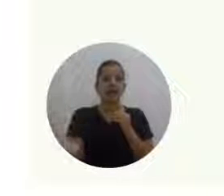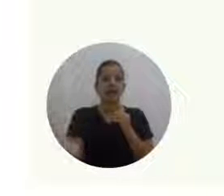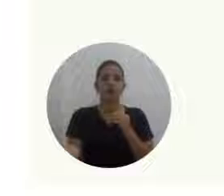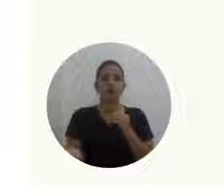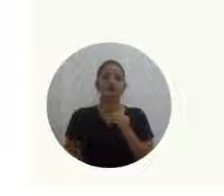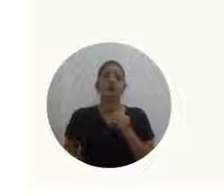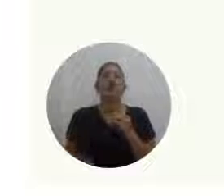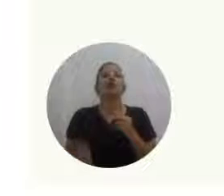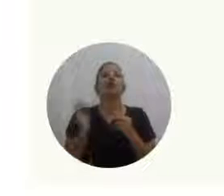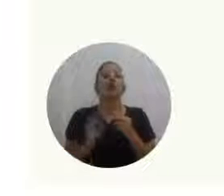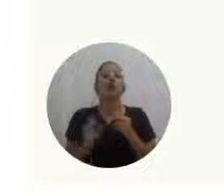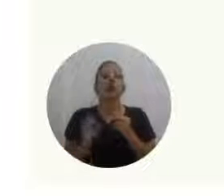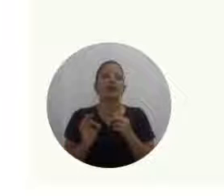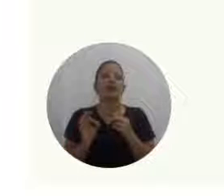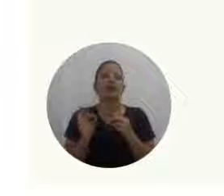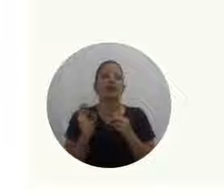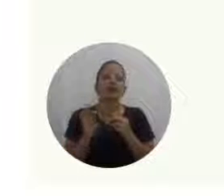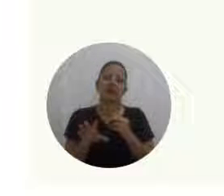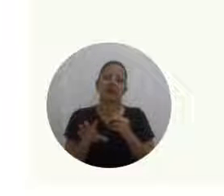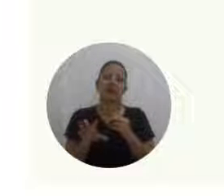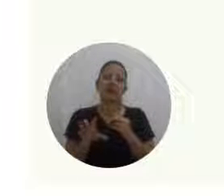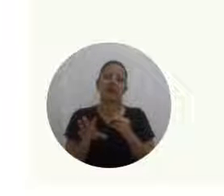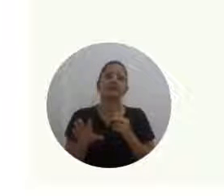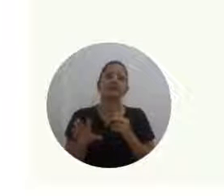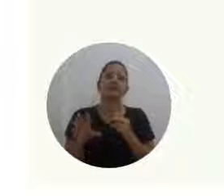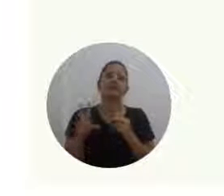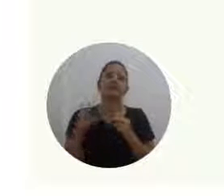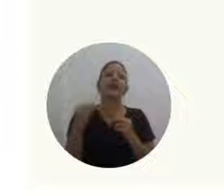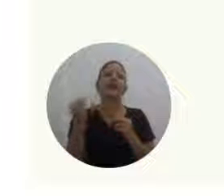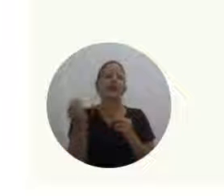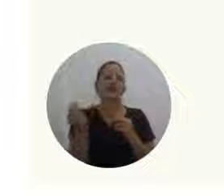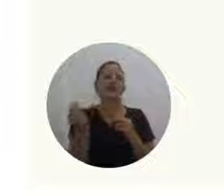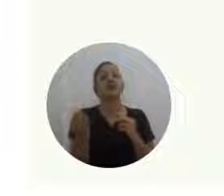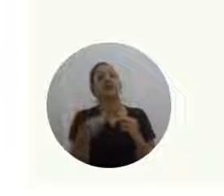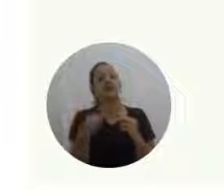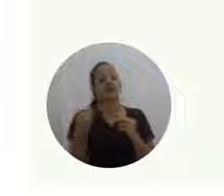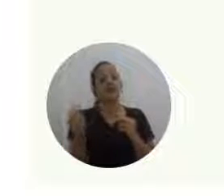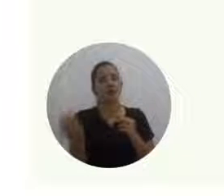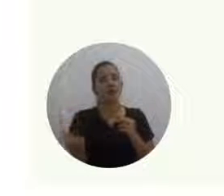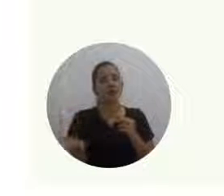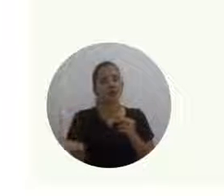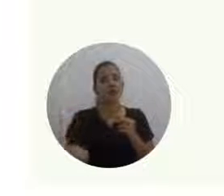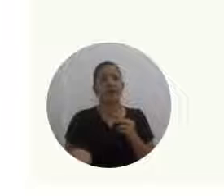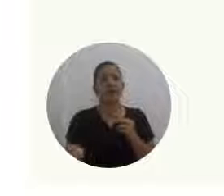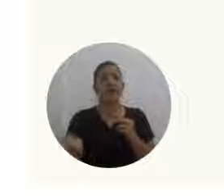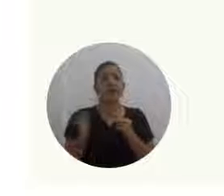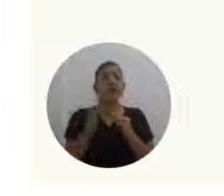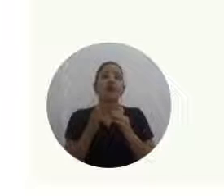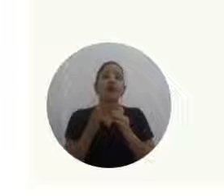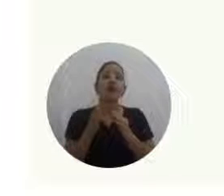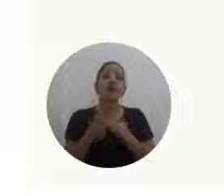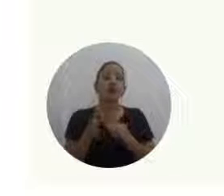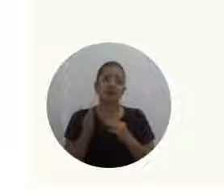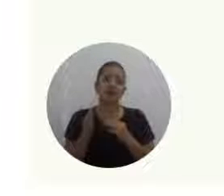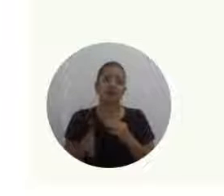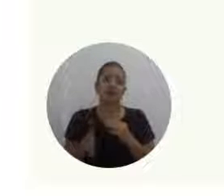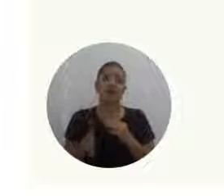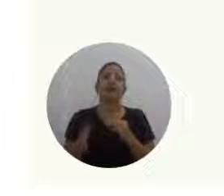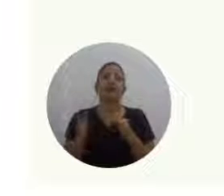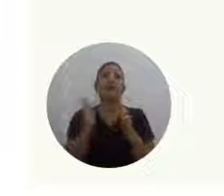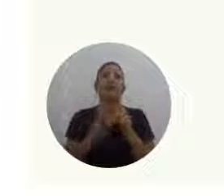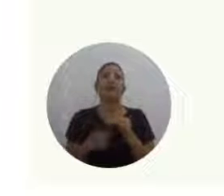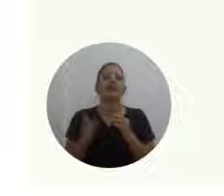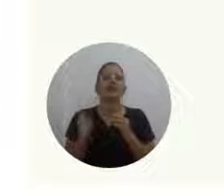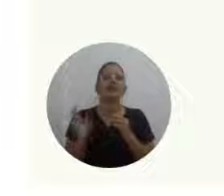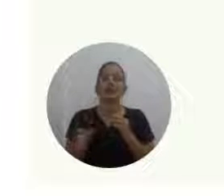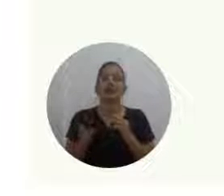da água da chuva, normalmente como suprimentos para a utilização de fins não potáveis. Em qualquer tipo de